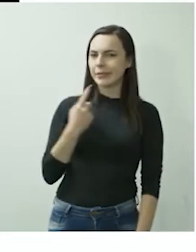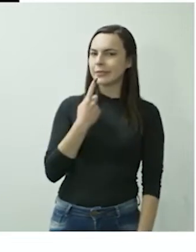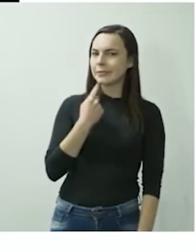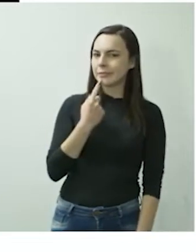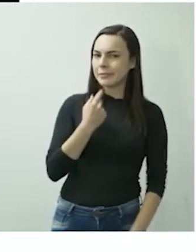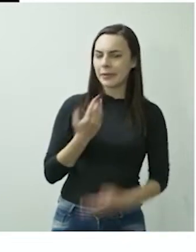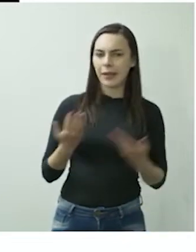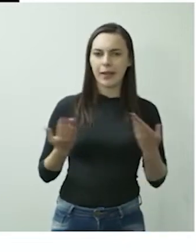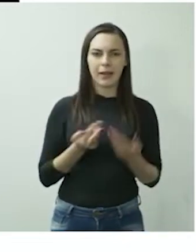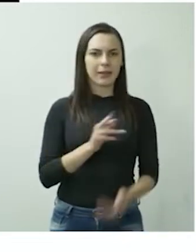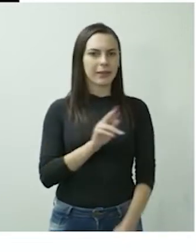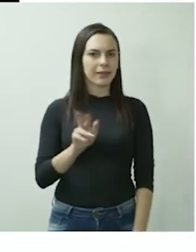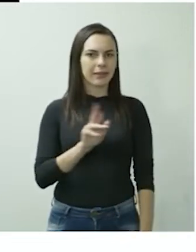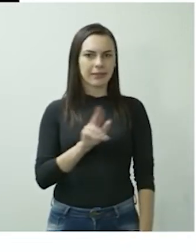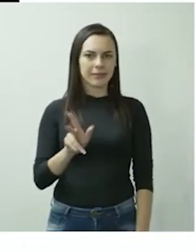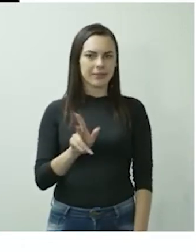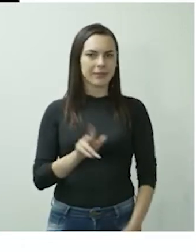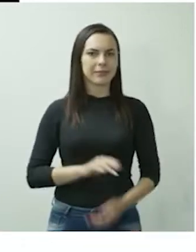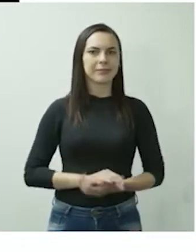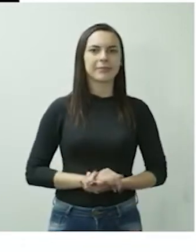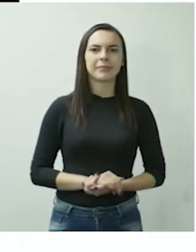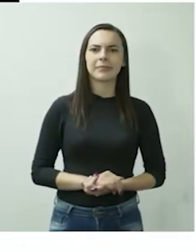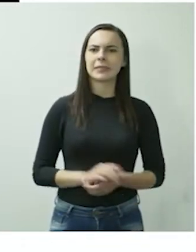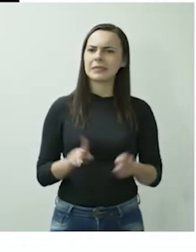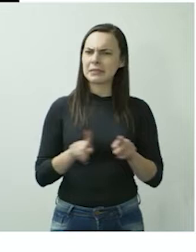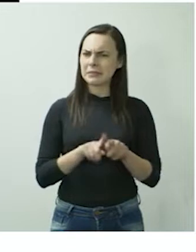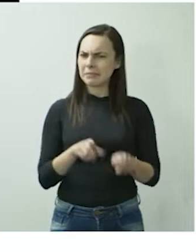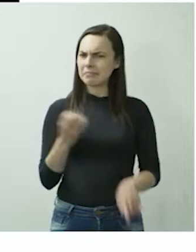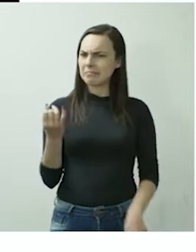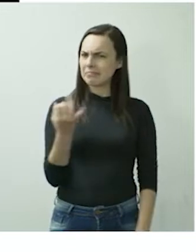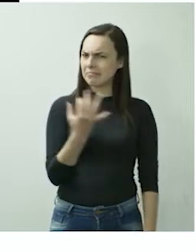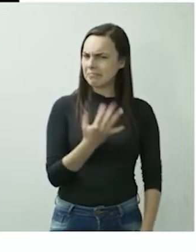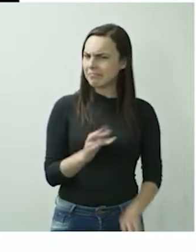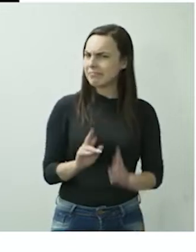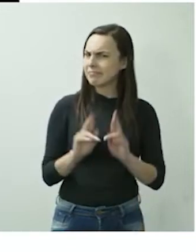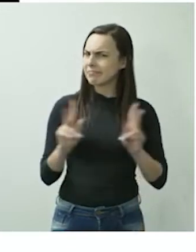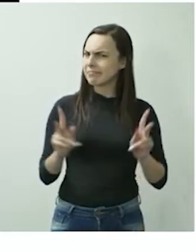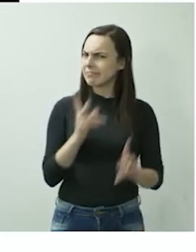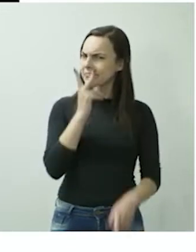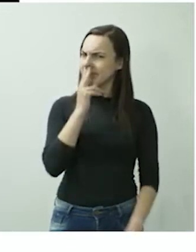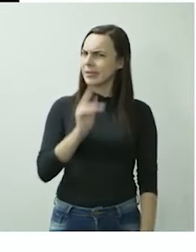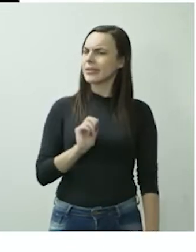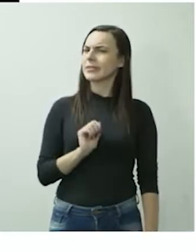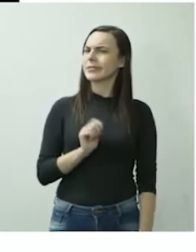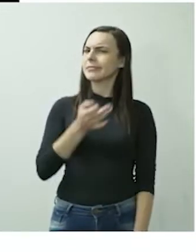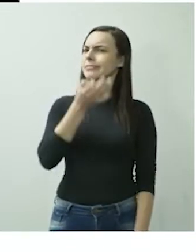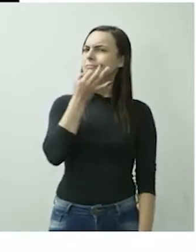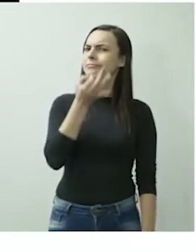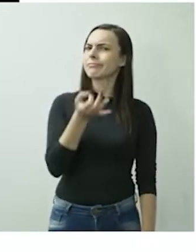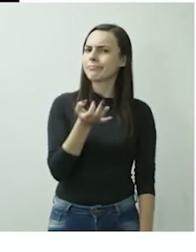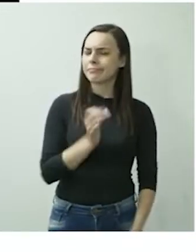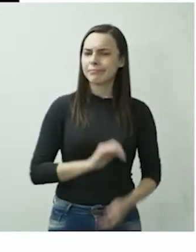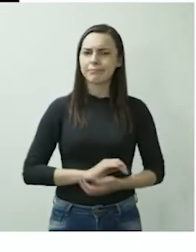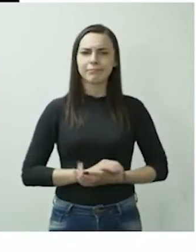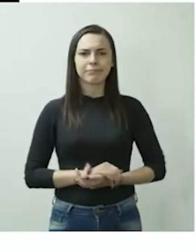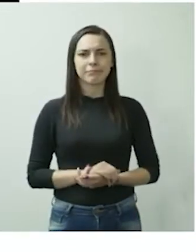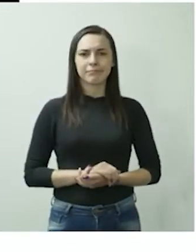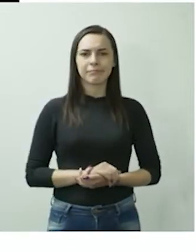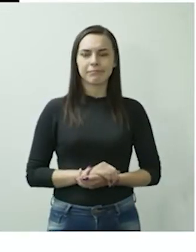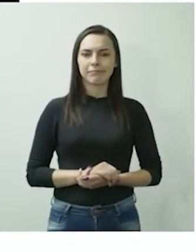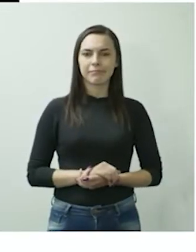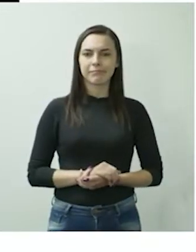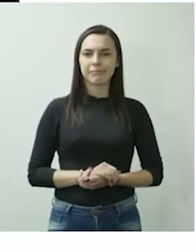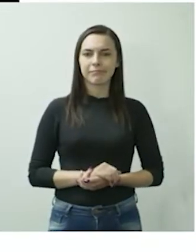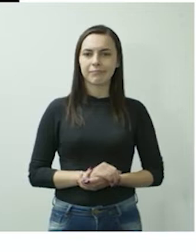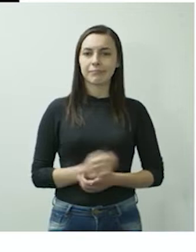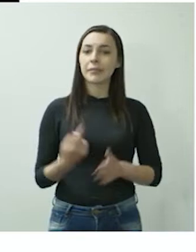vermelha. E eu também acho que não é a mesma quantidade que ela colocou ali. O que você acha? A